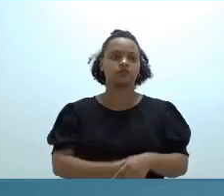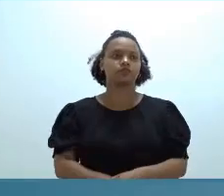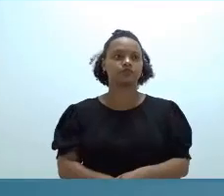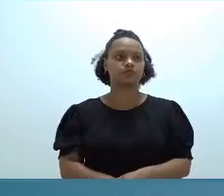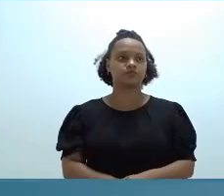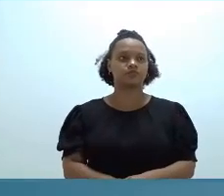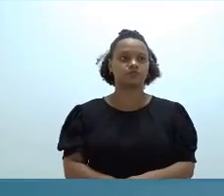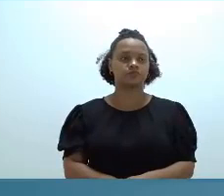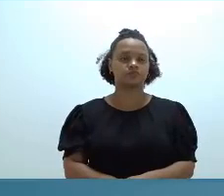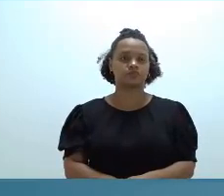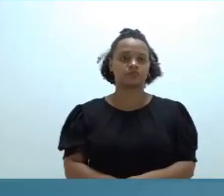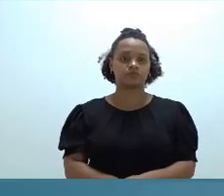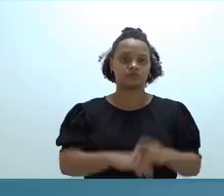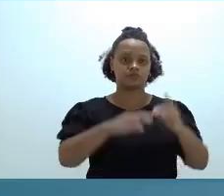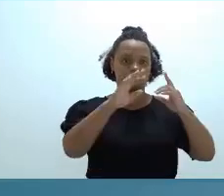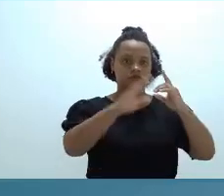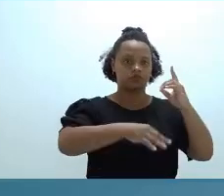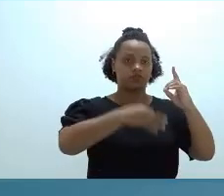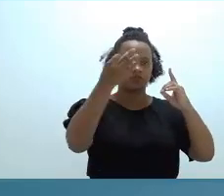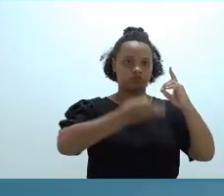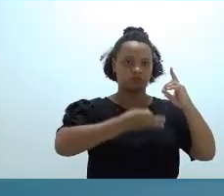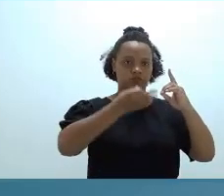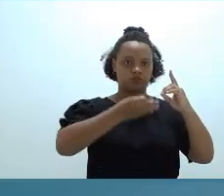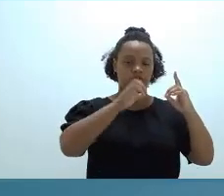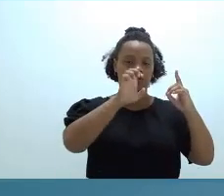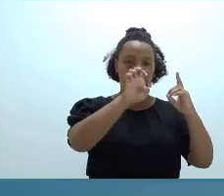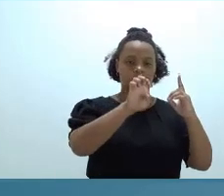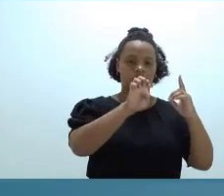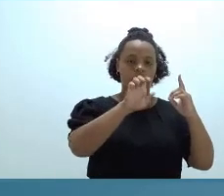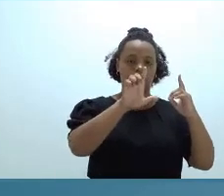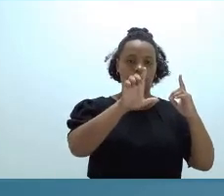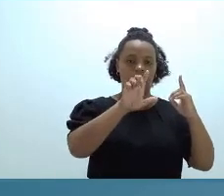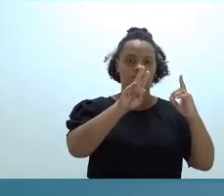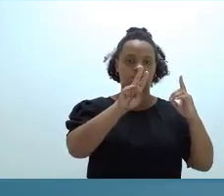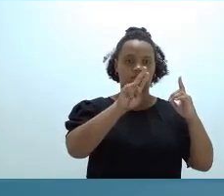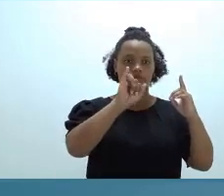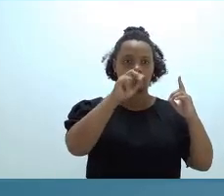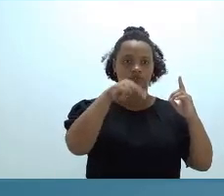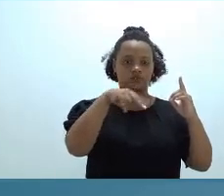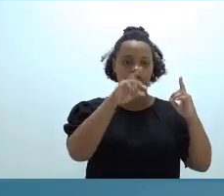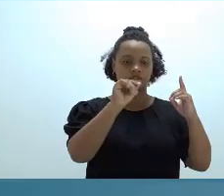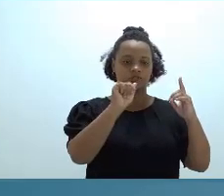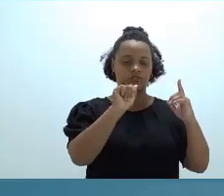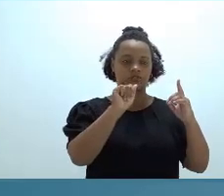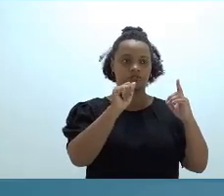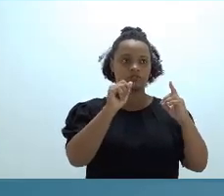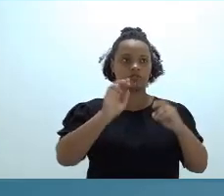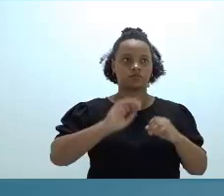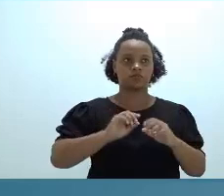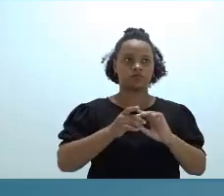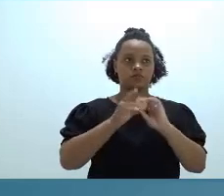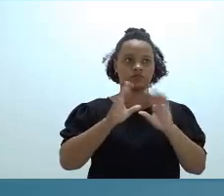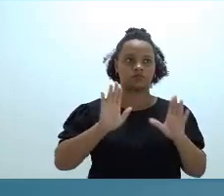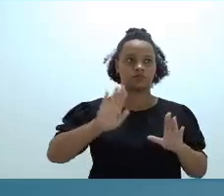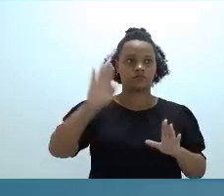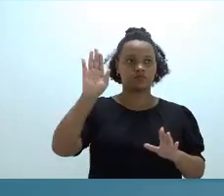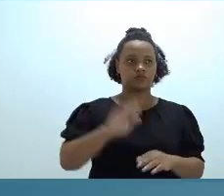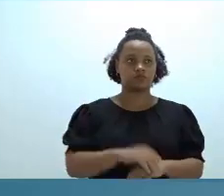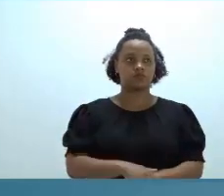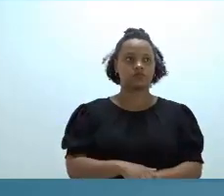Desembargador Alfina, Vossa Excelência tem a palavra. Senhor presidente, por não, desembargador Estado. Nesse